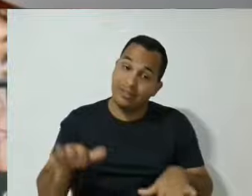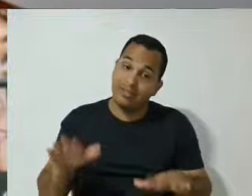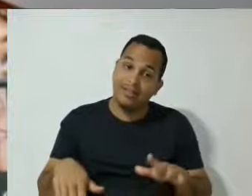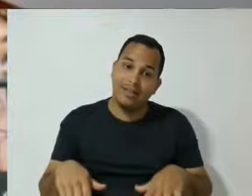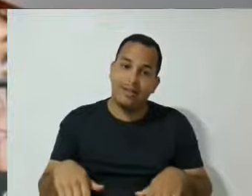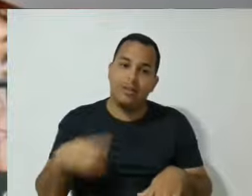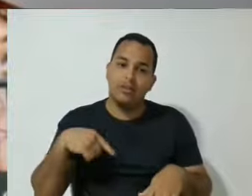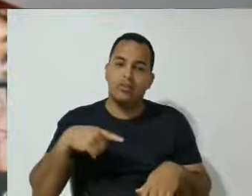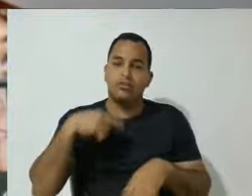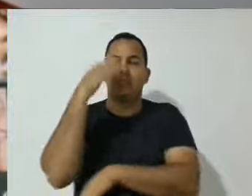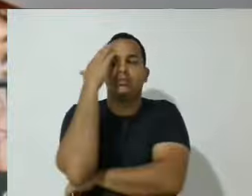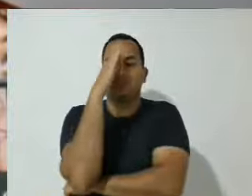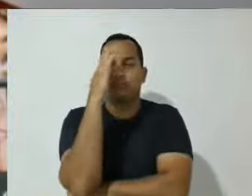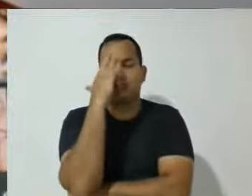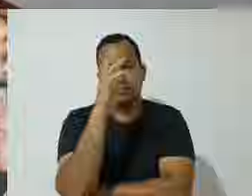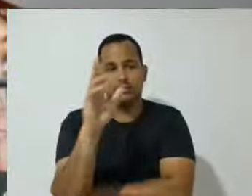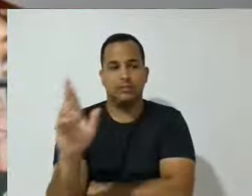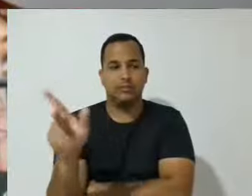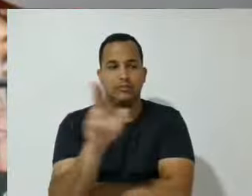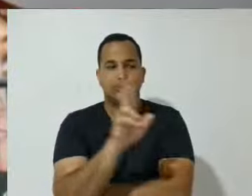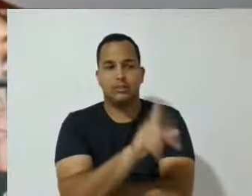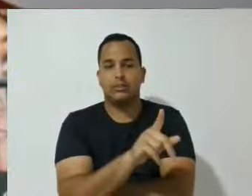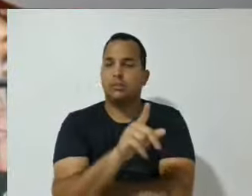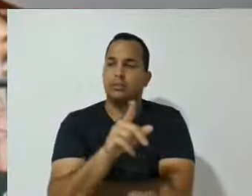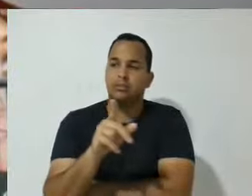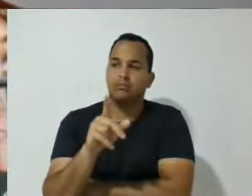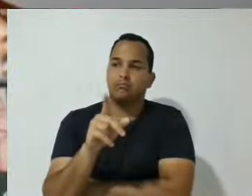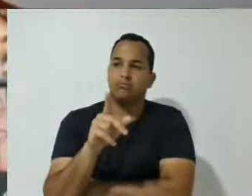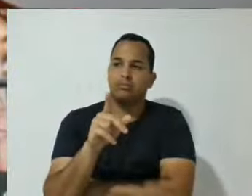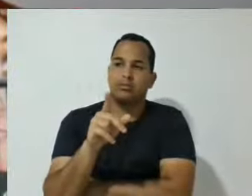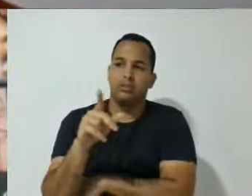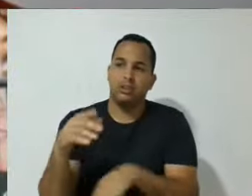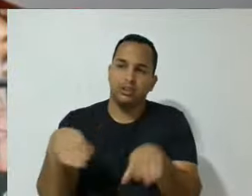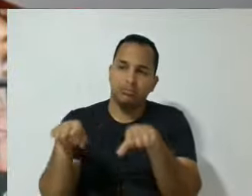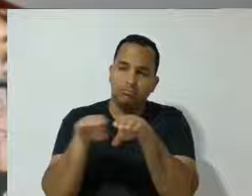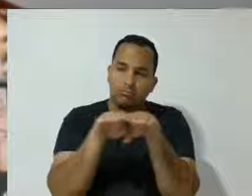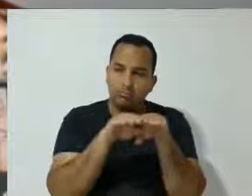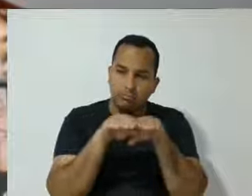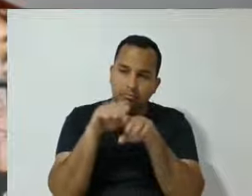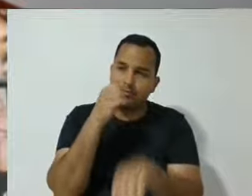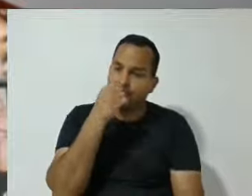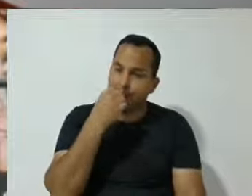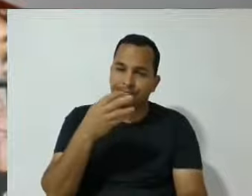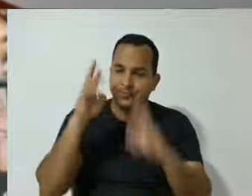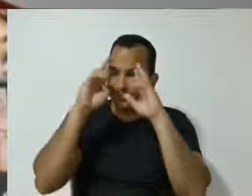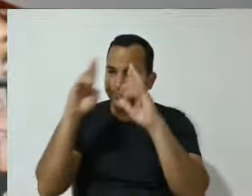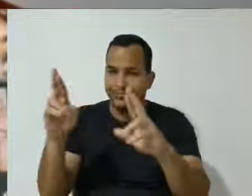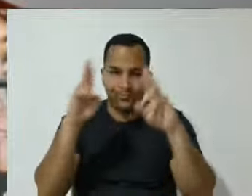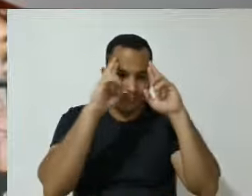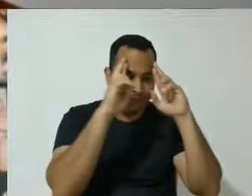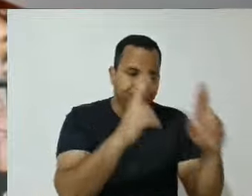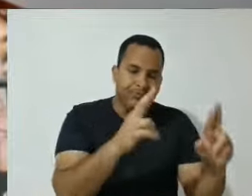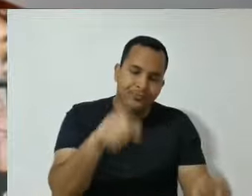essas diferenças, né? Tratar todos com igualdade, com muito respeito. Acho que é por aí.